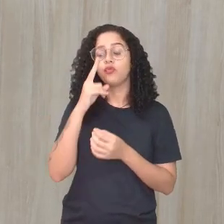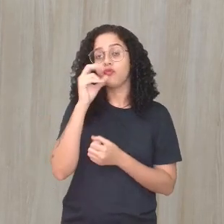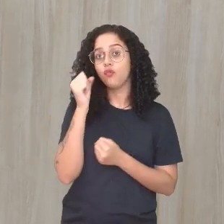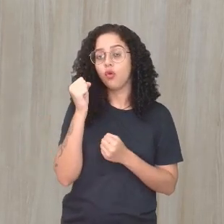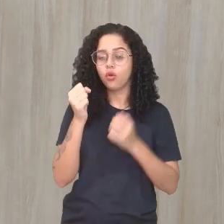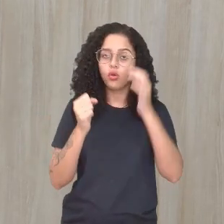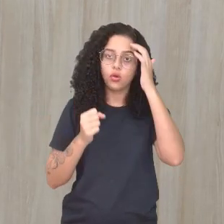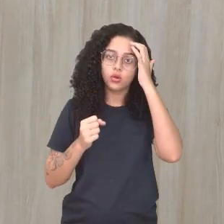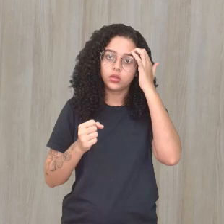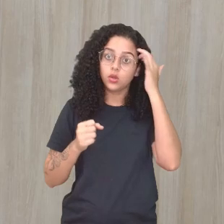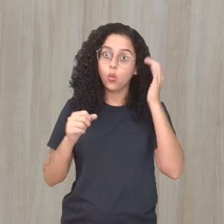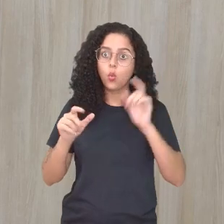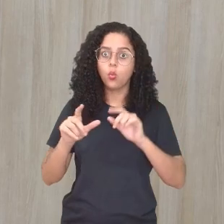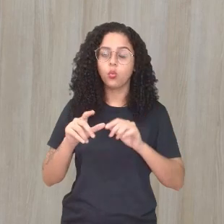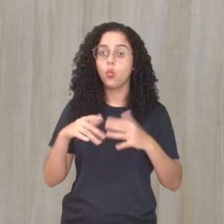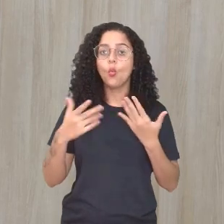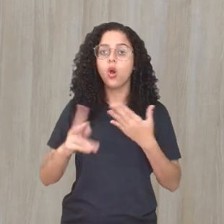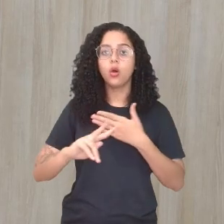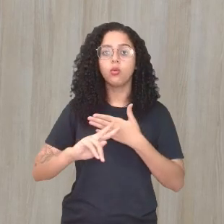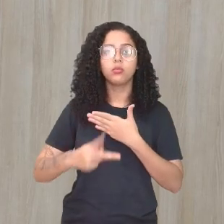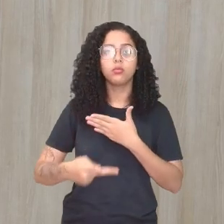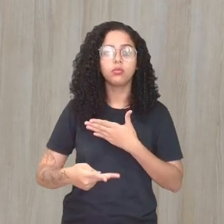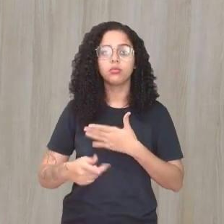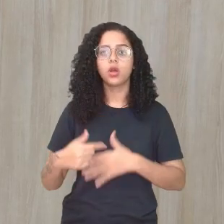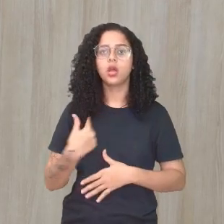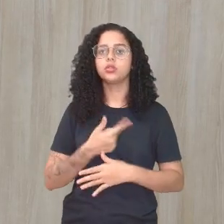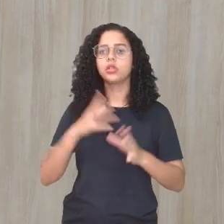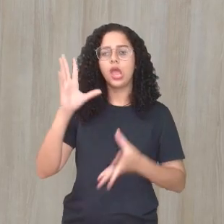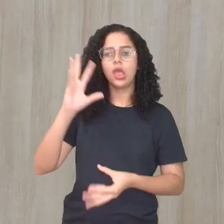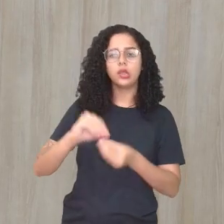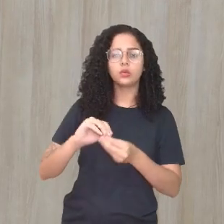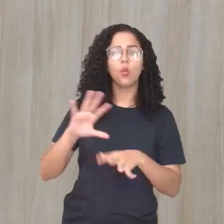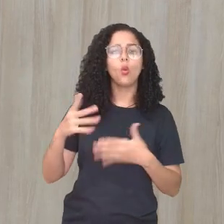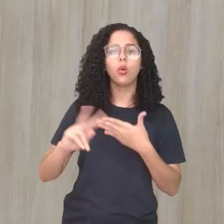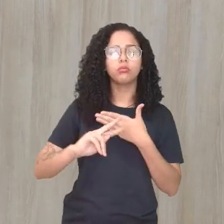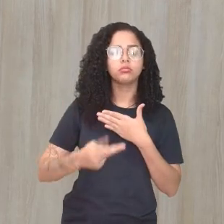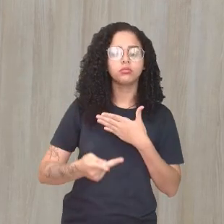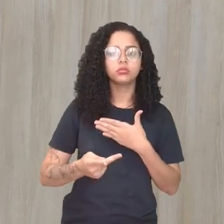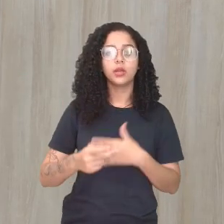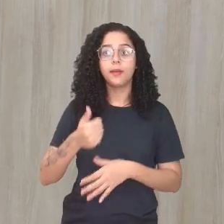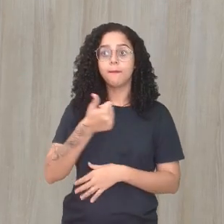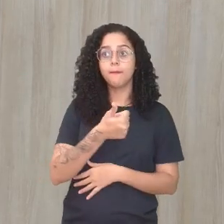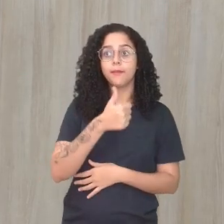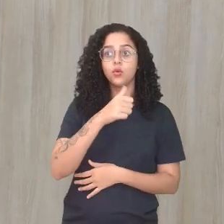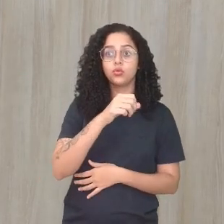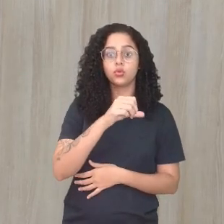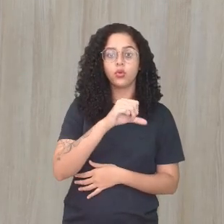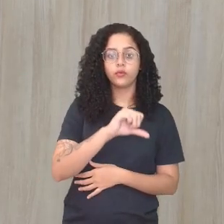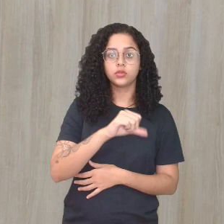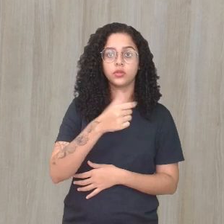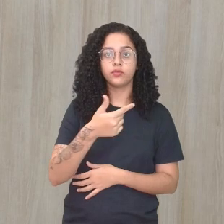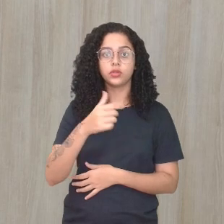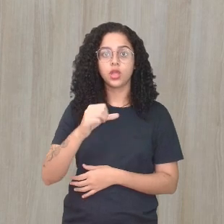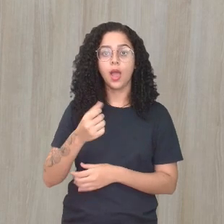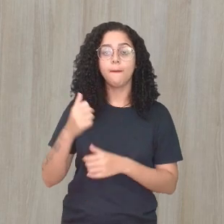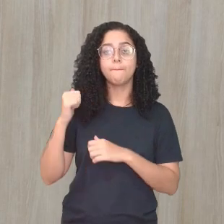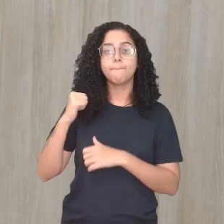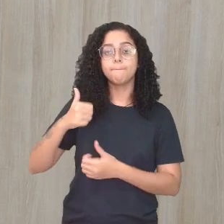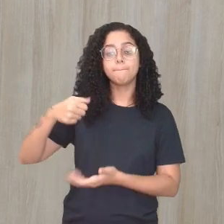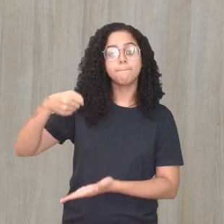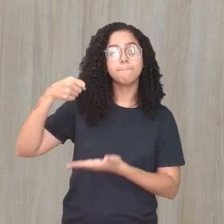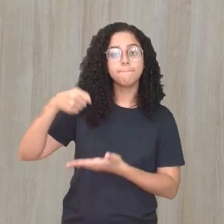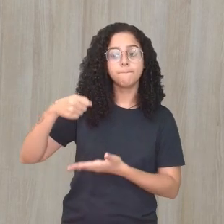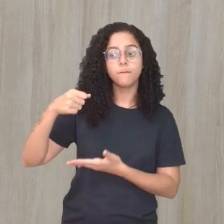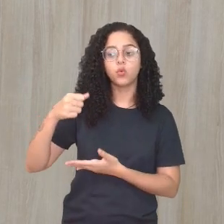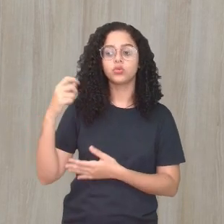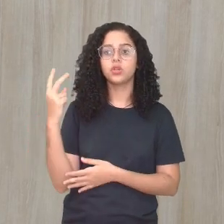e o resultado disso, para a gente resumir aí, o resultado disso é que em 1929 a Bolsa de Valores de